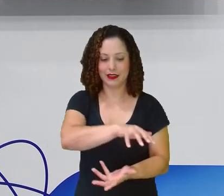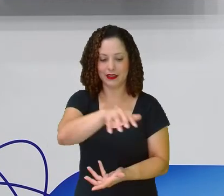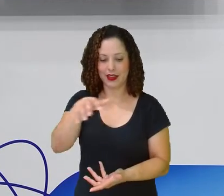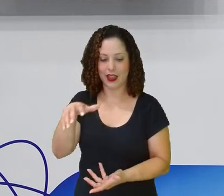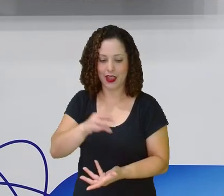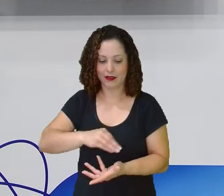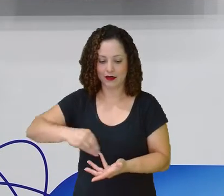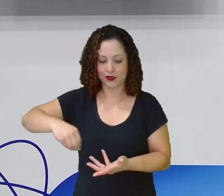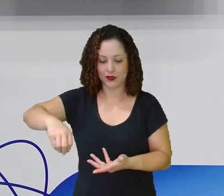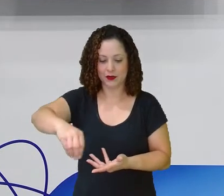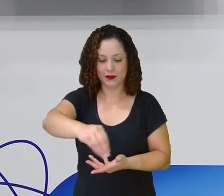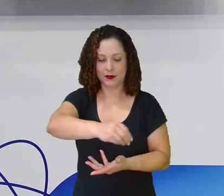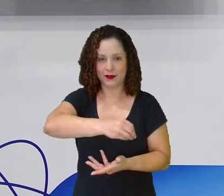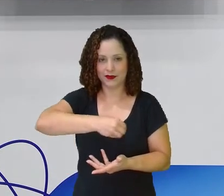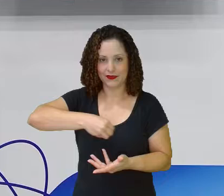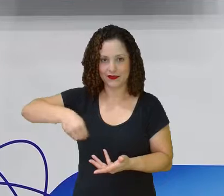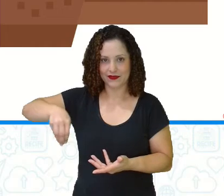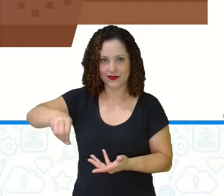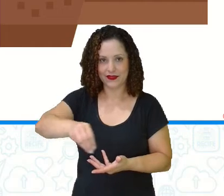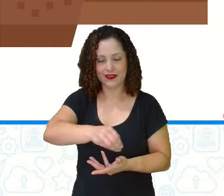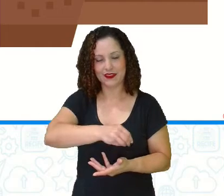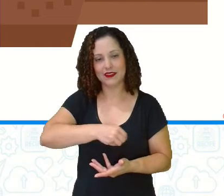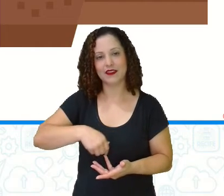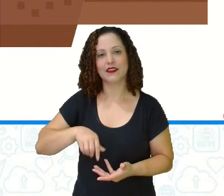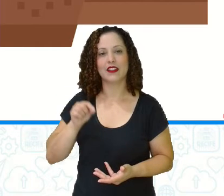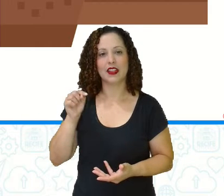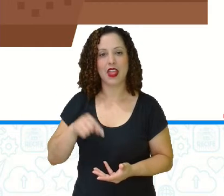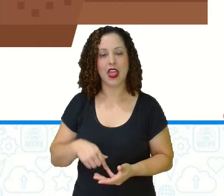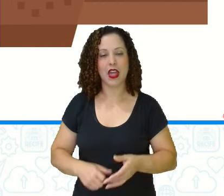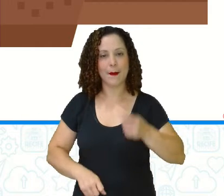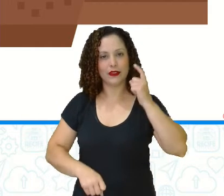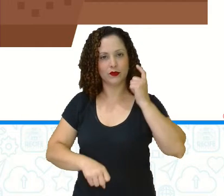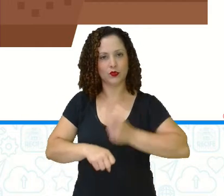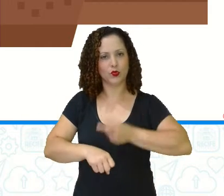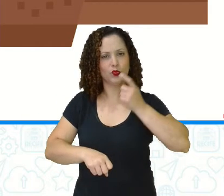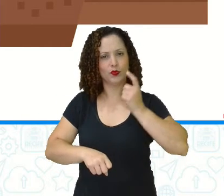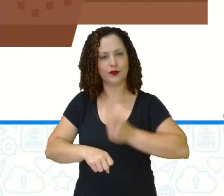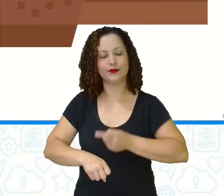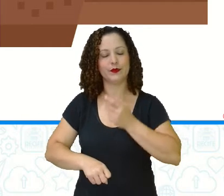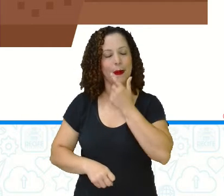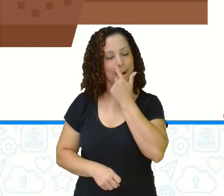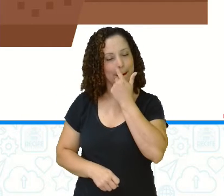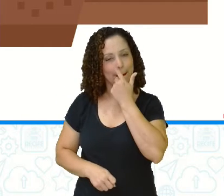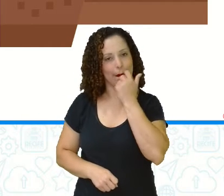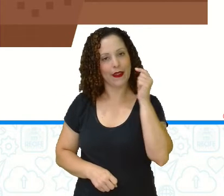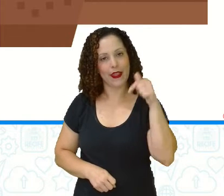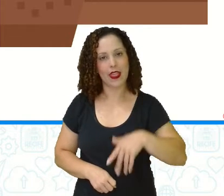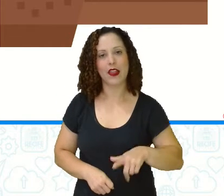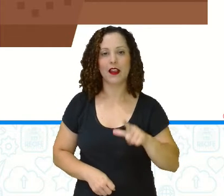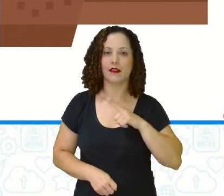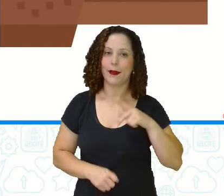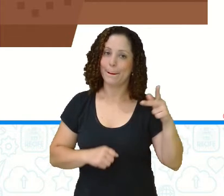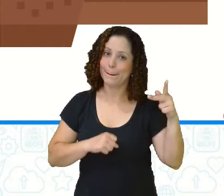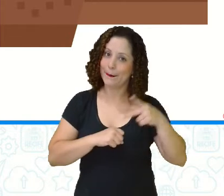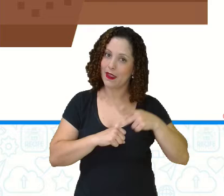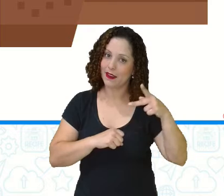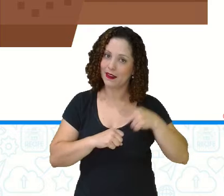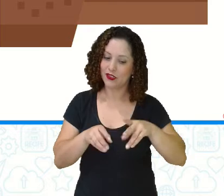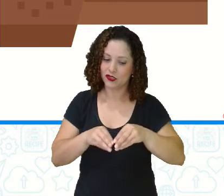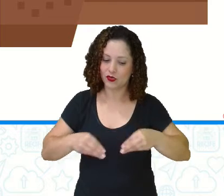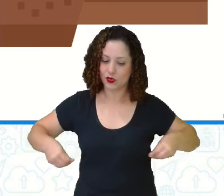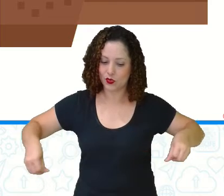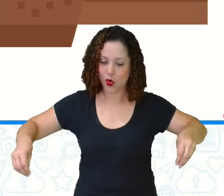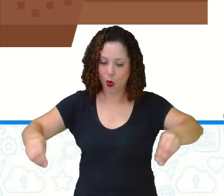camada superficial sólida do nosso planeta, sendo composta pelas rochas, pelo